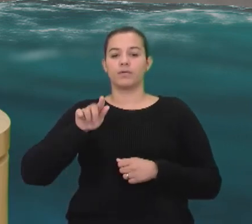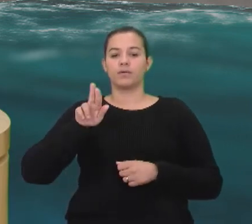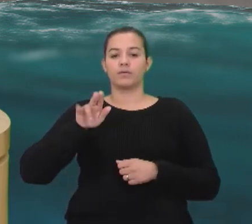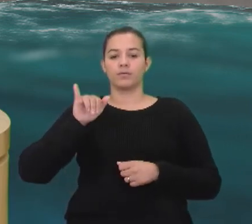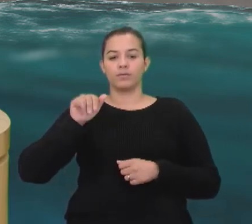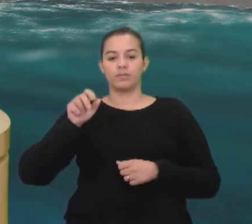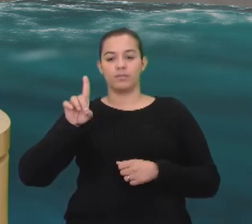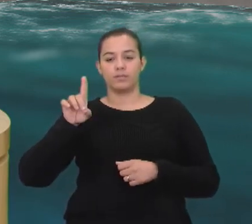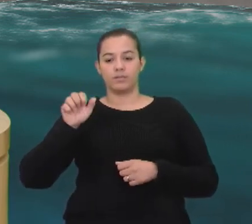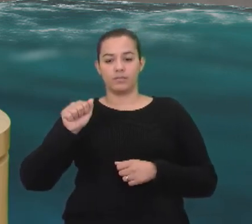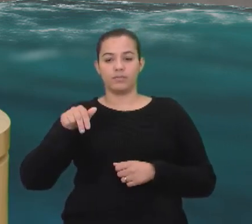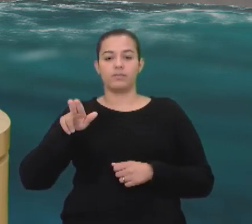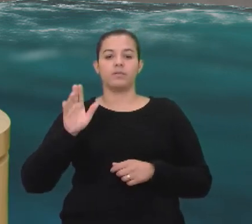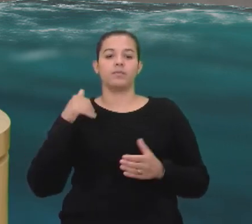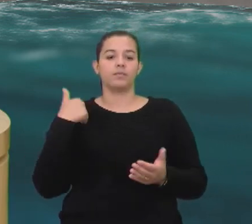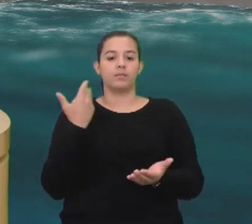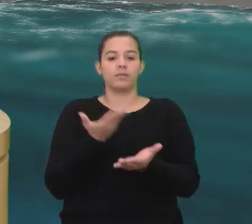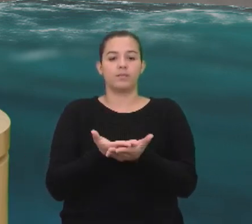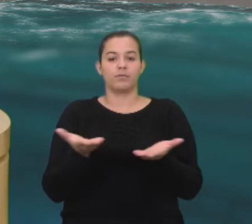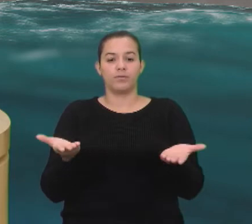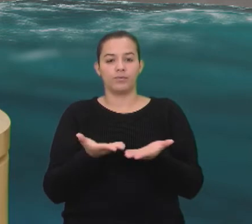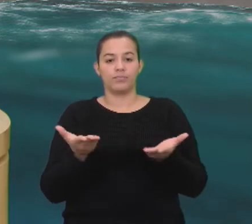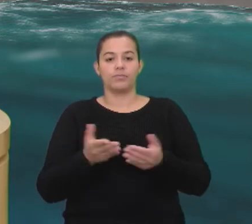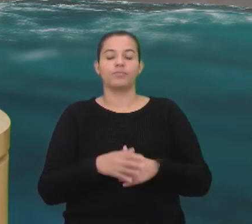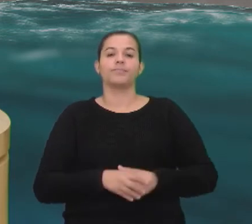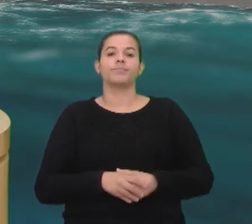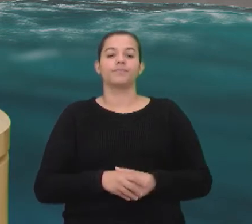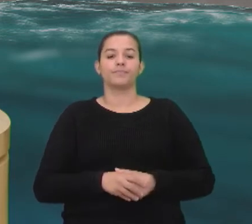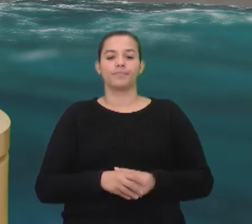colônia da França até os dias de hoje, né?